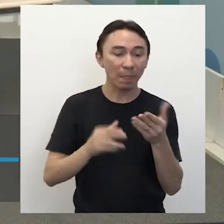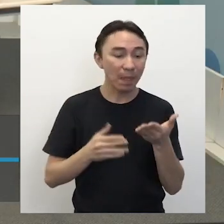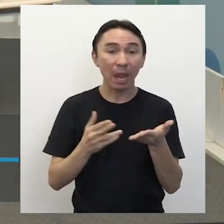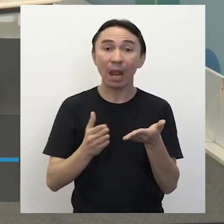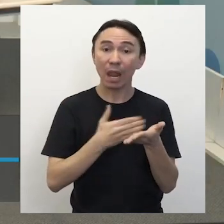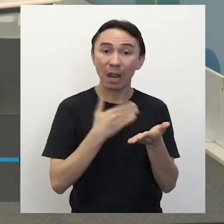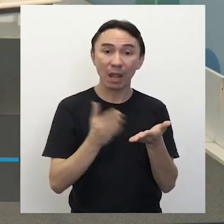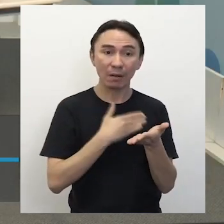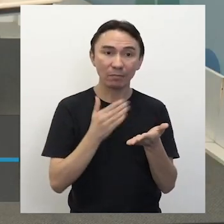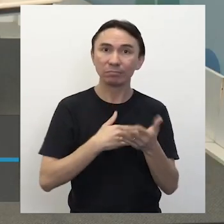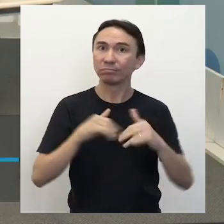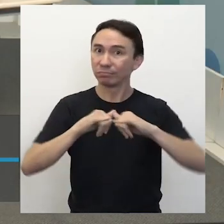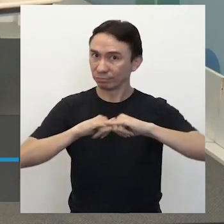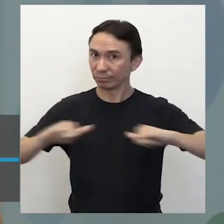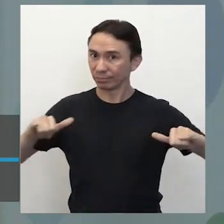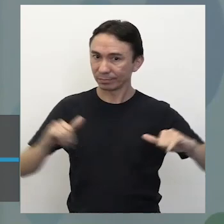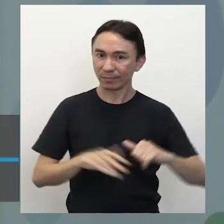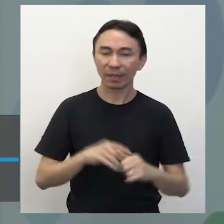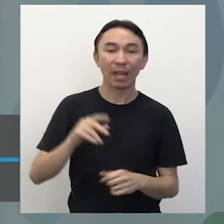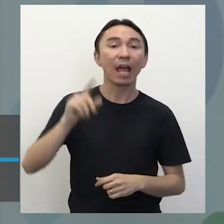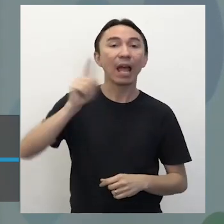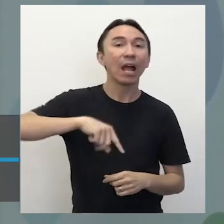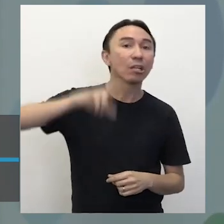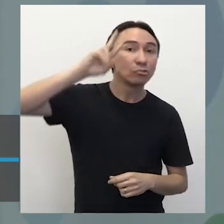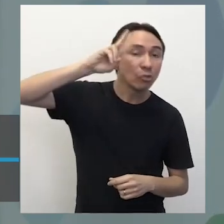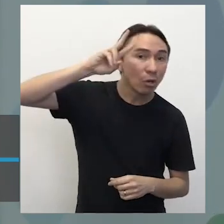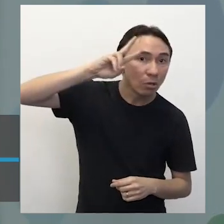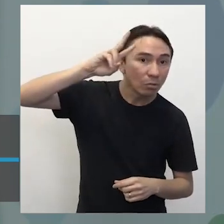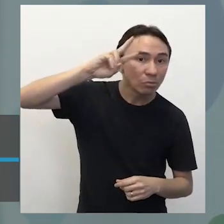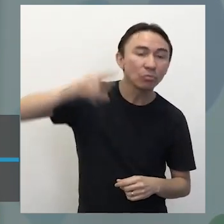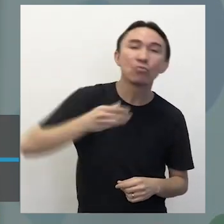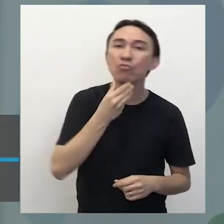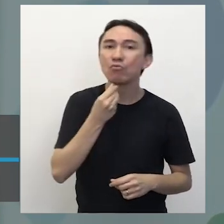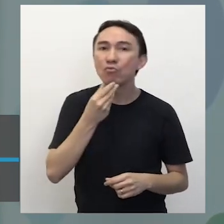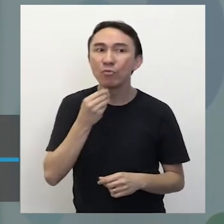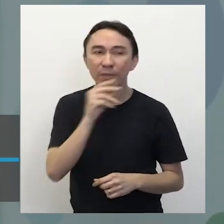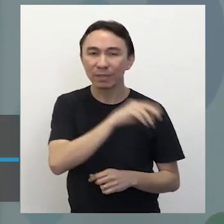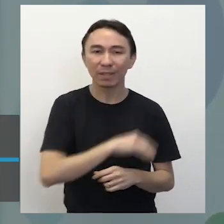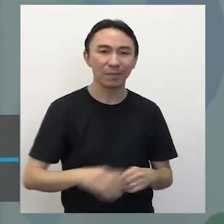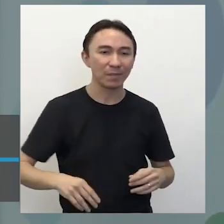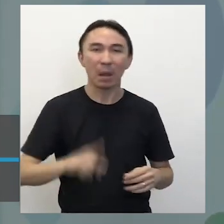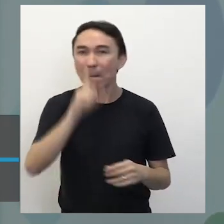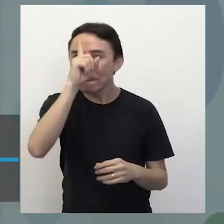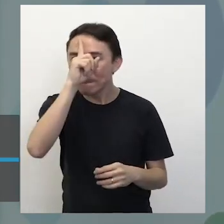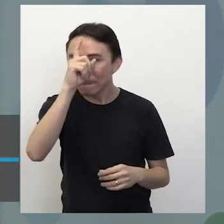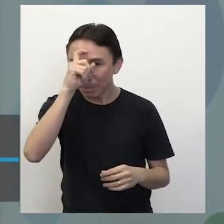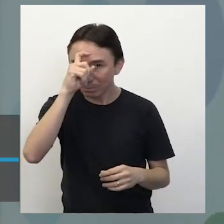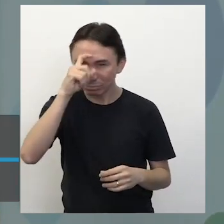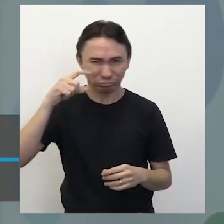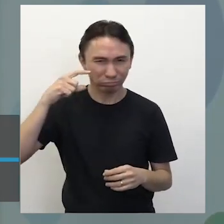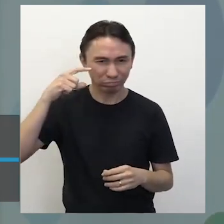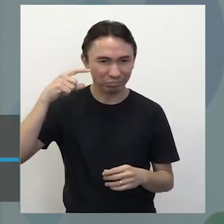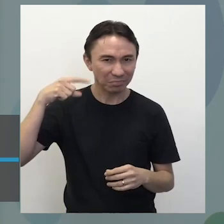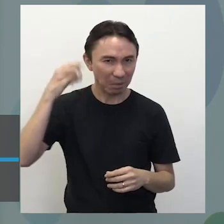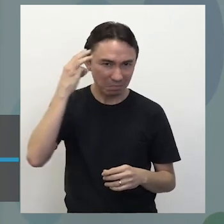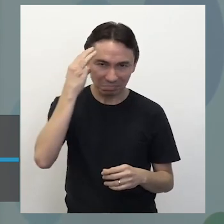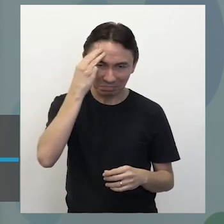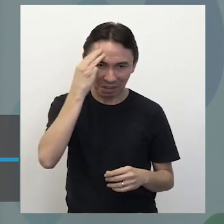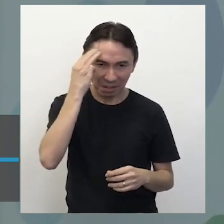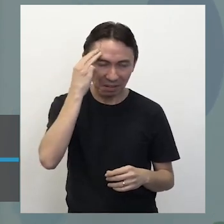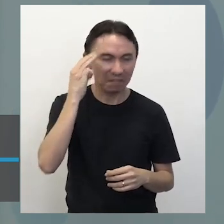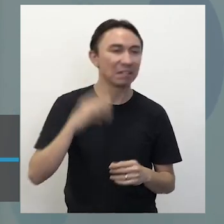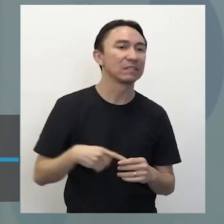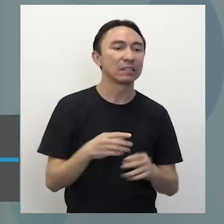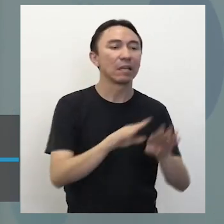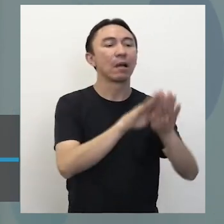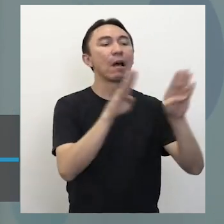história de um cara que ele abre essa casa de Orates, né? Abre o sanatório, ele abre esse sanatório e começa